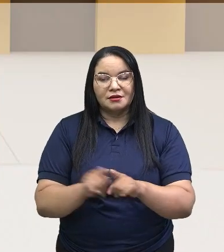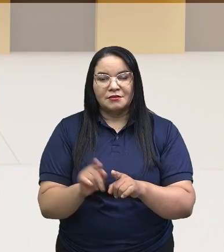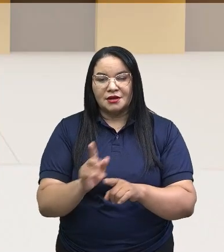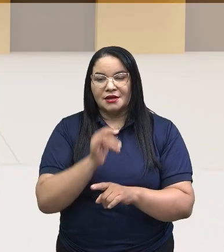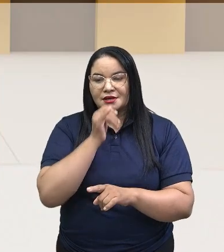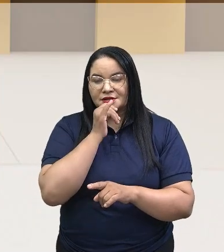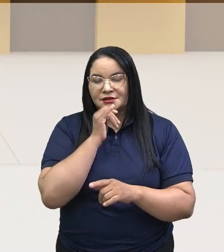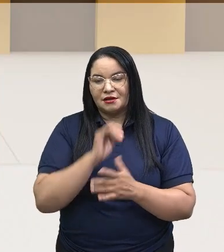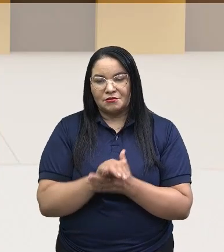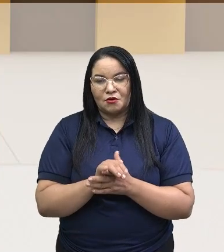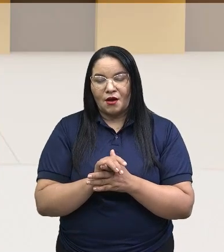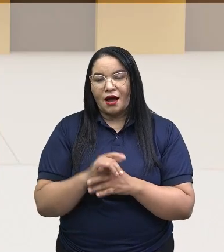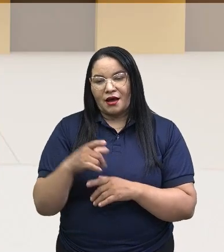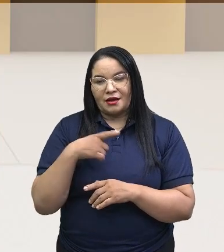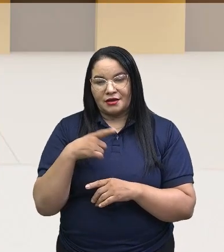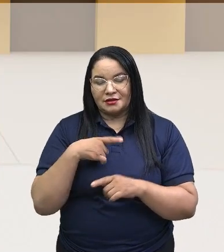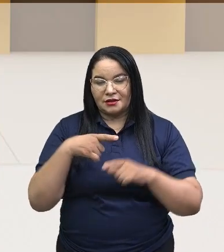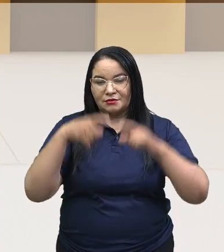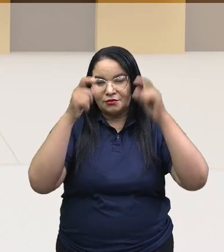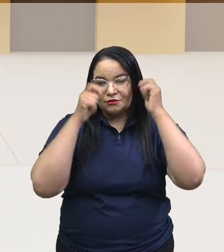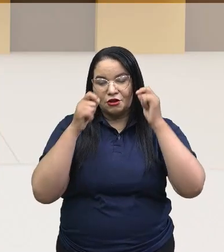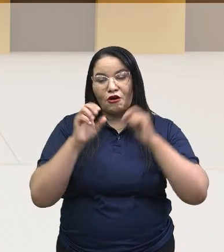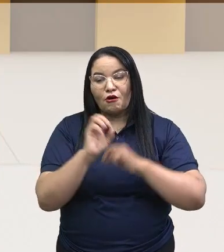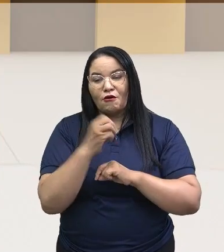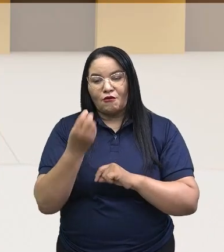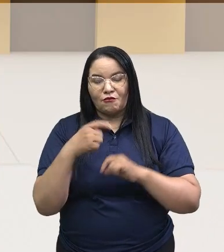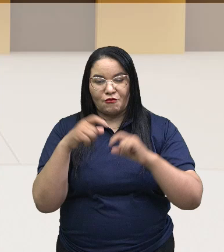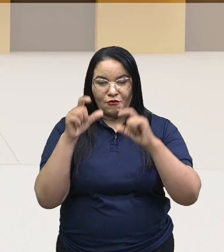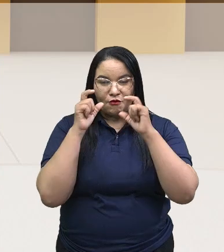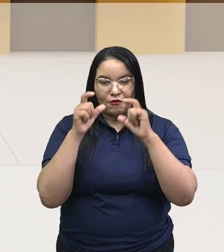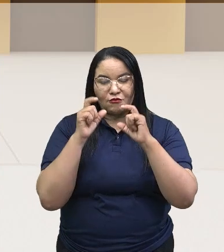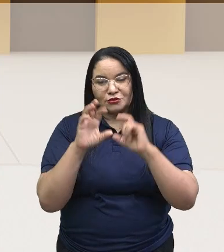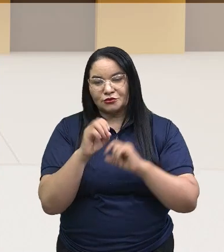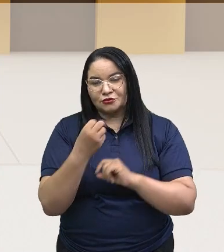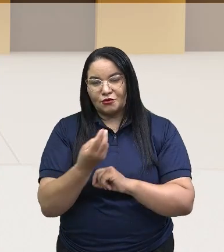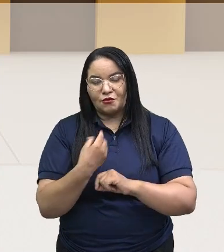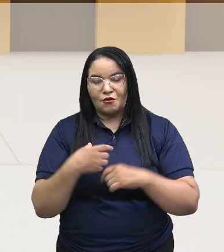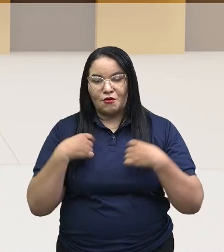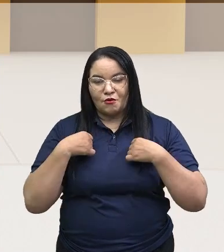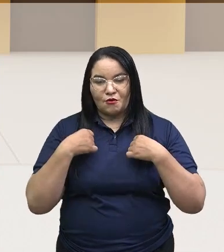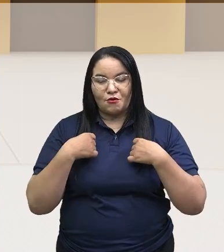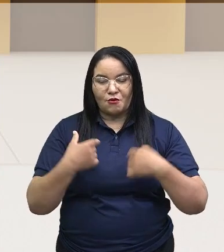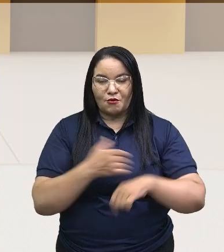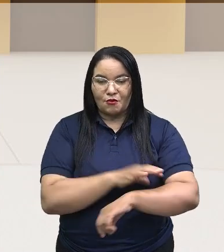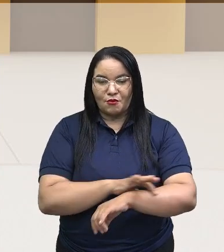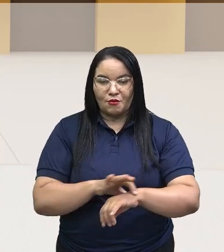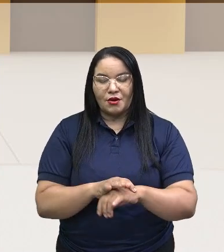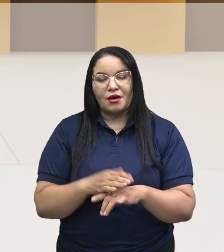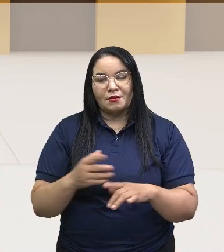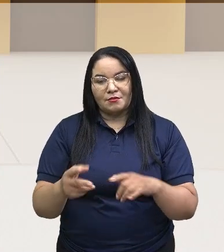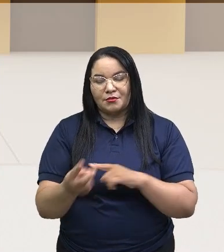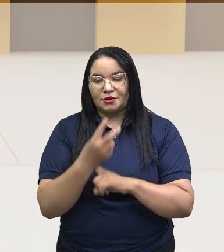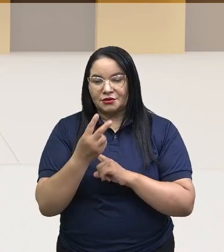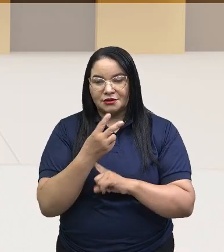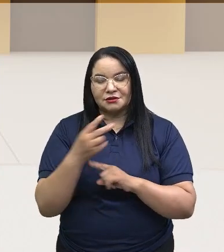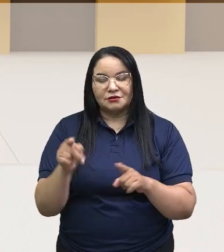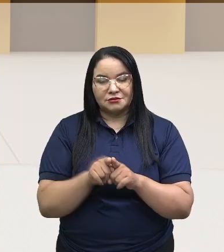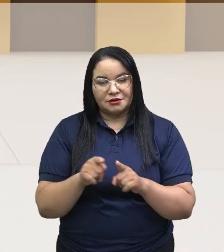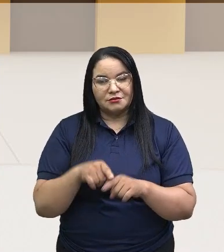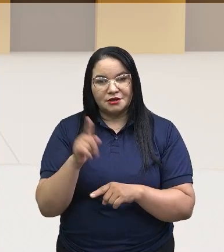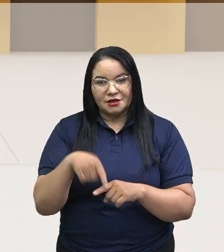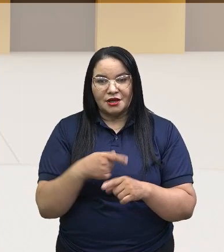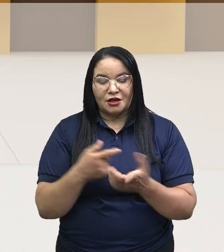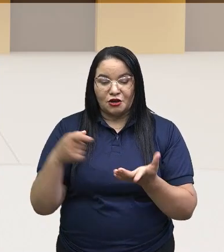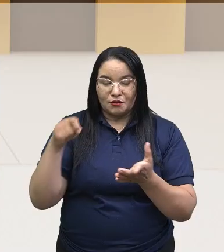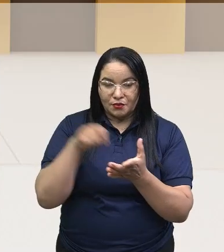exemplo, um boné, ou óculos, ou a roupa. É uma barreira física apenas, né? Os protetores solares, que a professora Risolda vem tanto